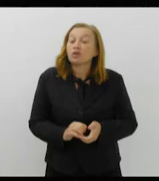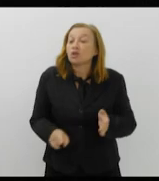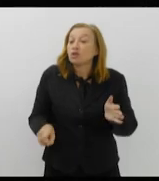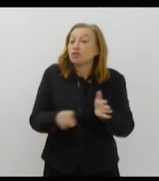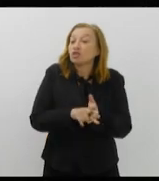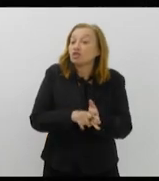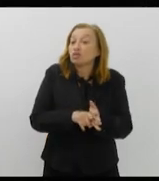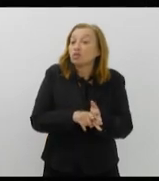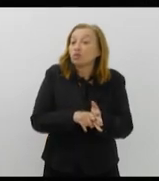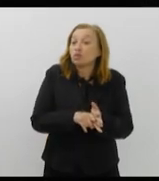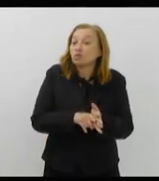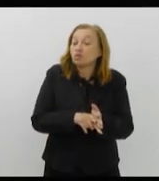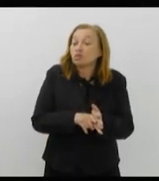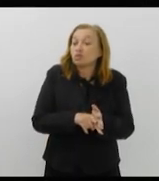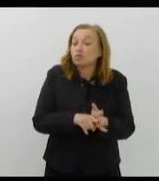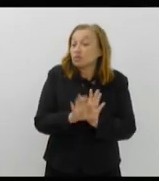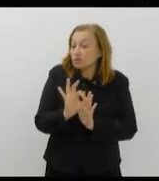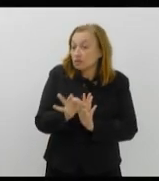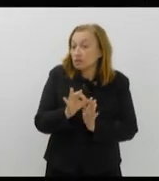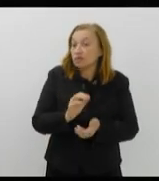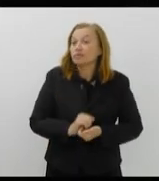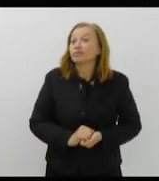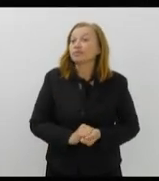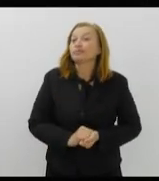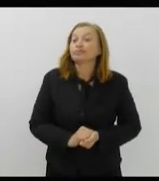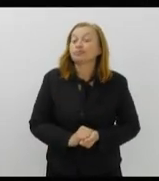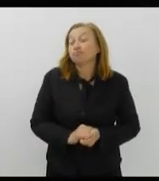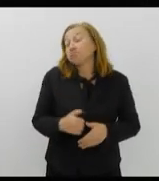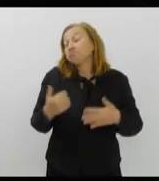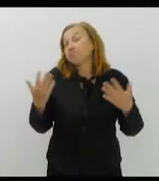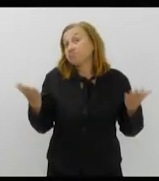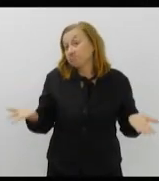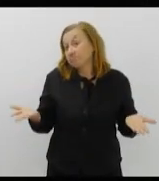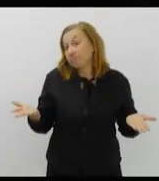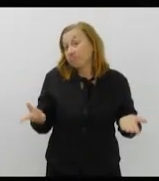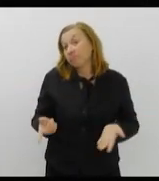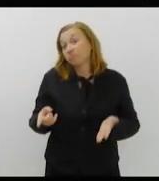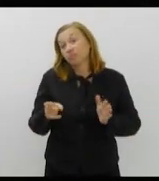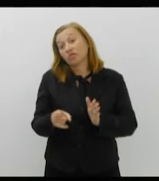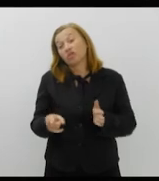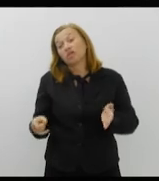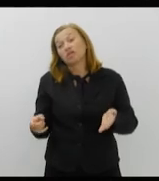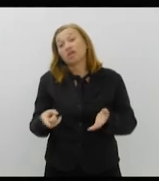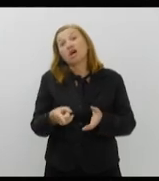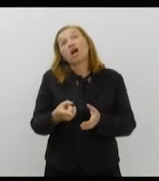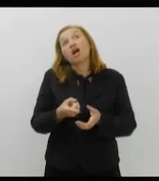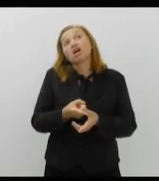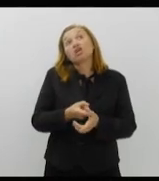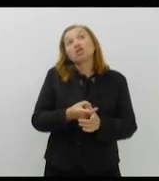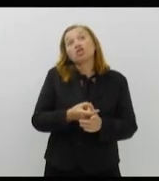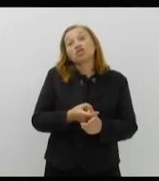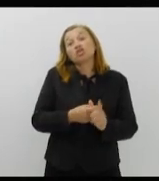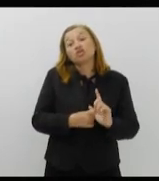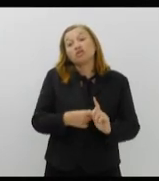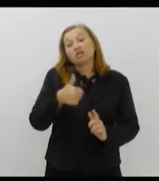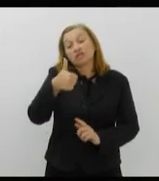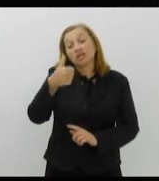descontos devidos Então nossa dívida ativa tá na ordem de 144